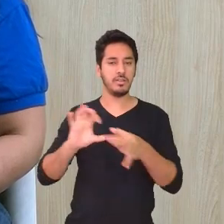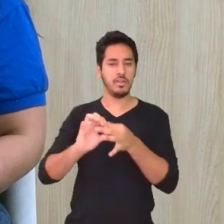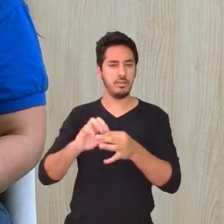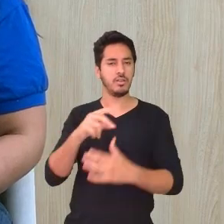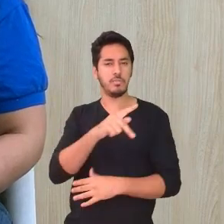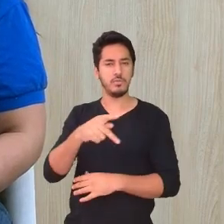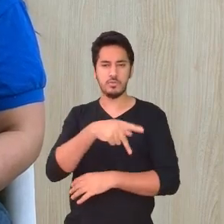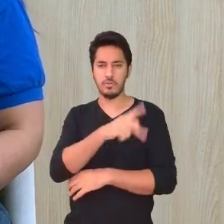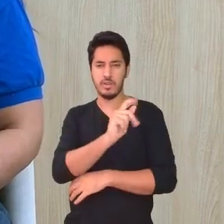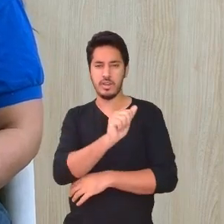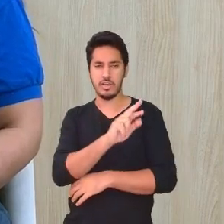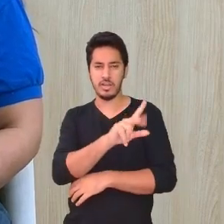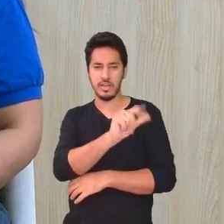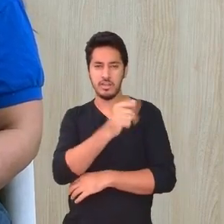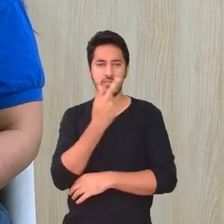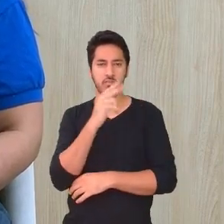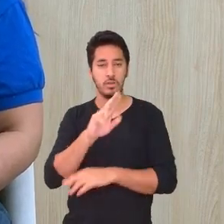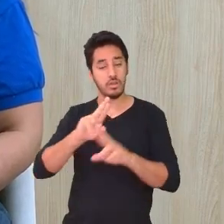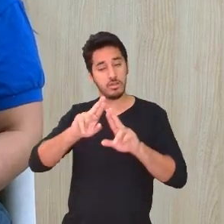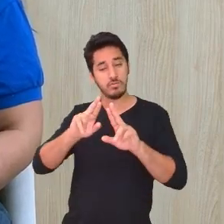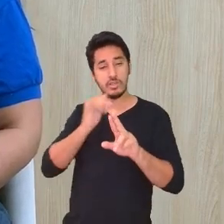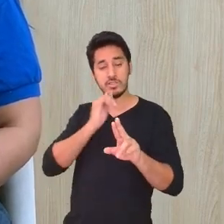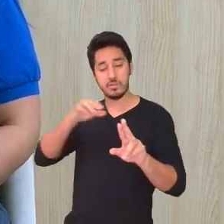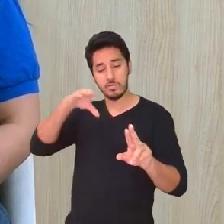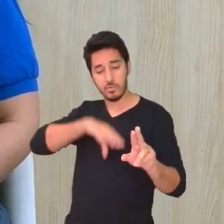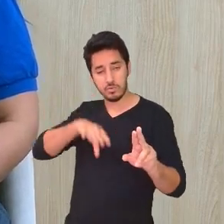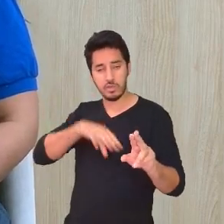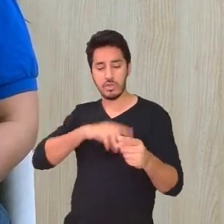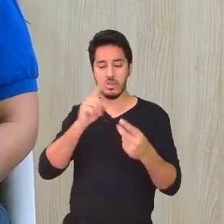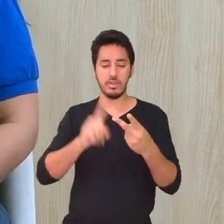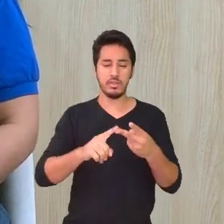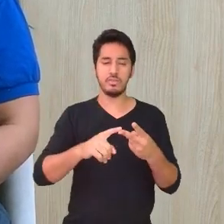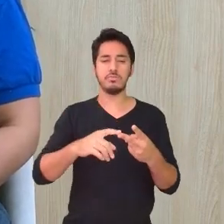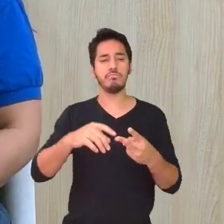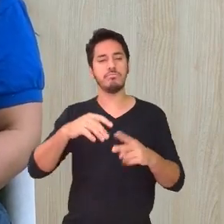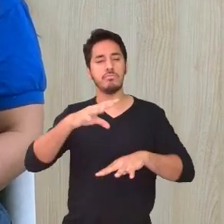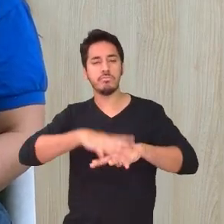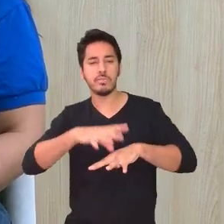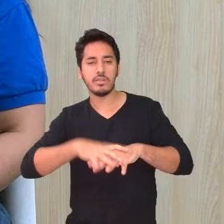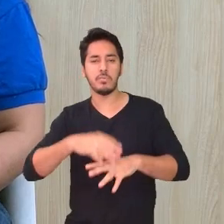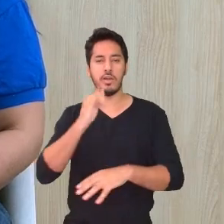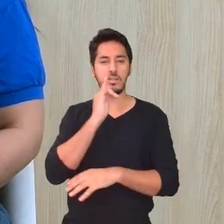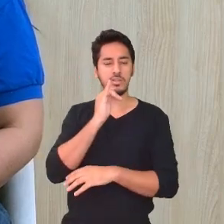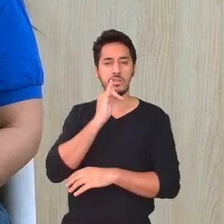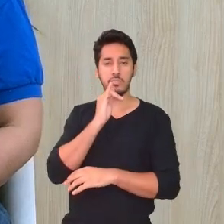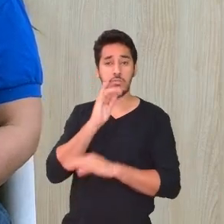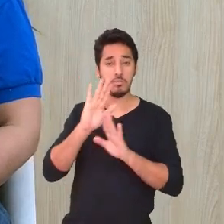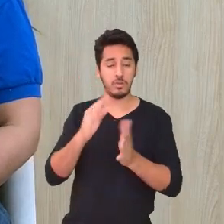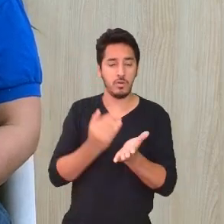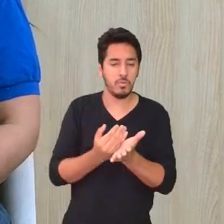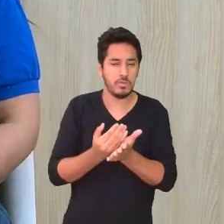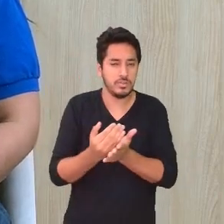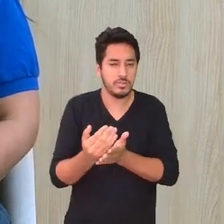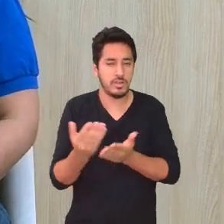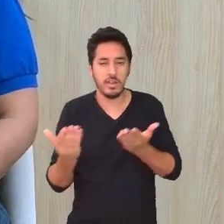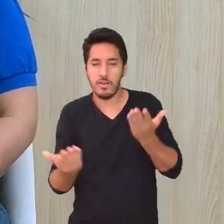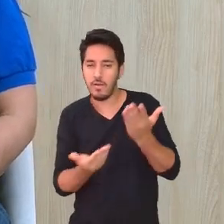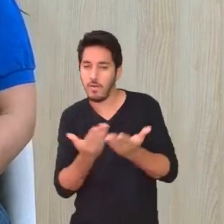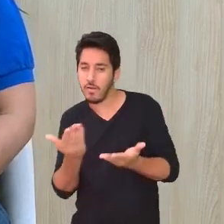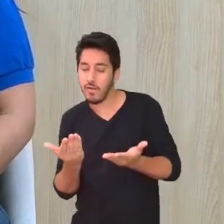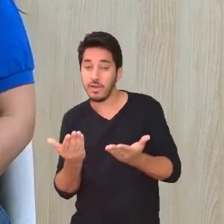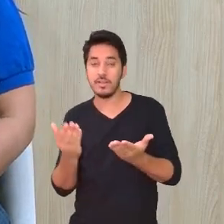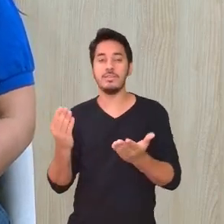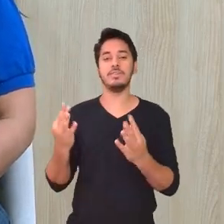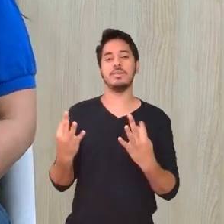Carla disse, né? Ou seja, ela trouxe o exemplo da língua portuguesa, trouxe o exemplo de matemática, só que a gente vai começar a navegar pelas